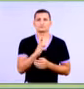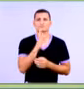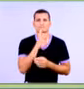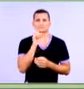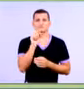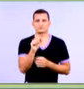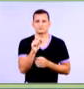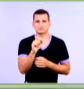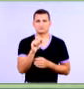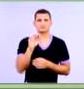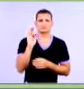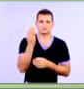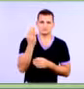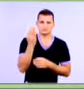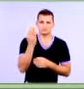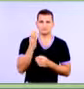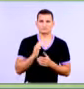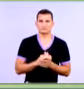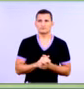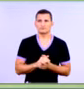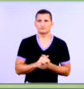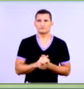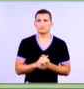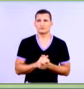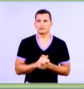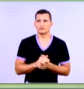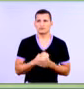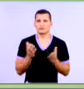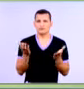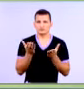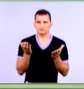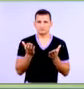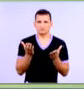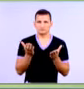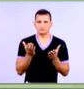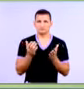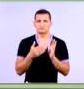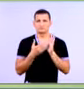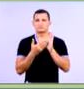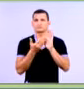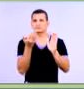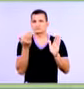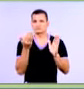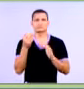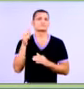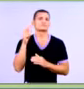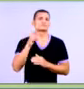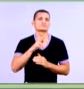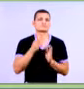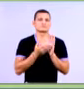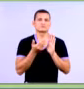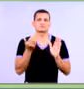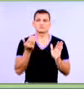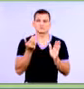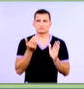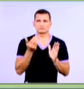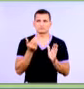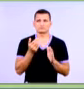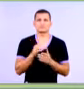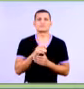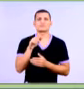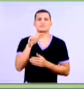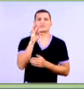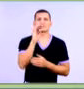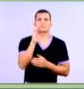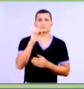vai ser falso, né? Agora eu coloco o seguinte, remove. Quem que vai remover? O elemento que está no topo.